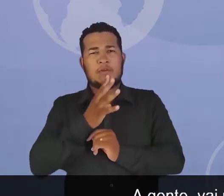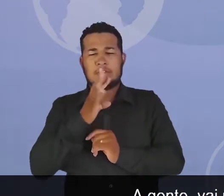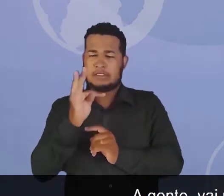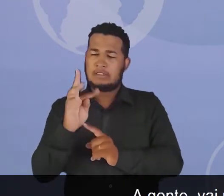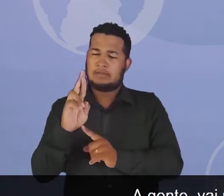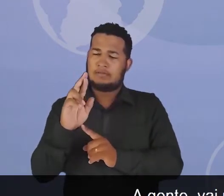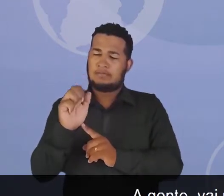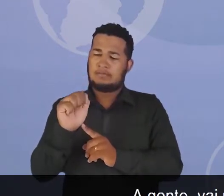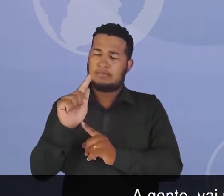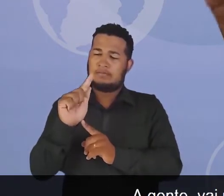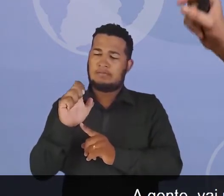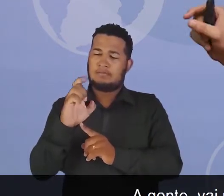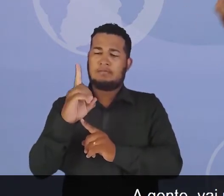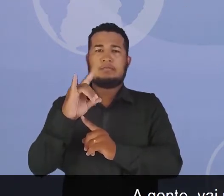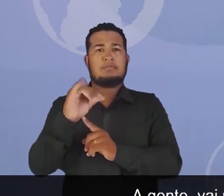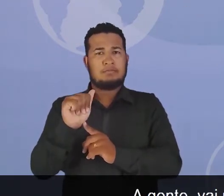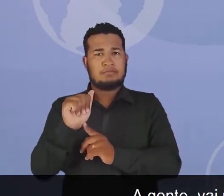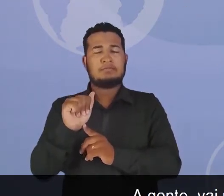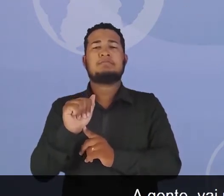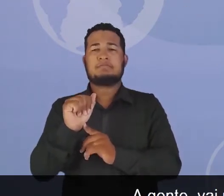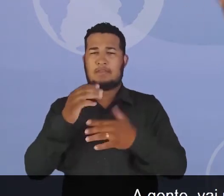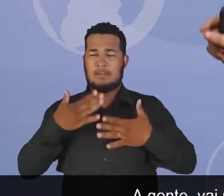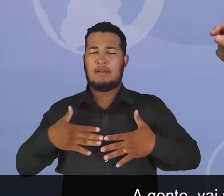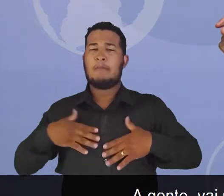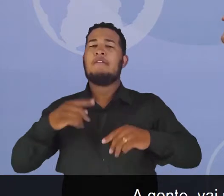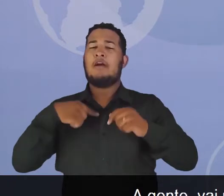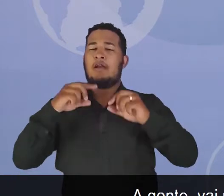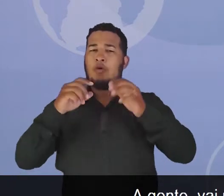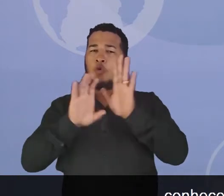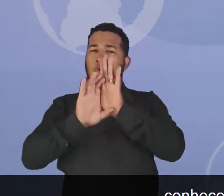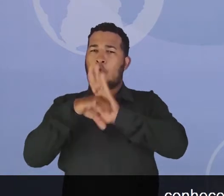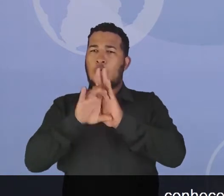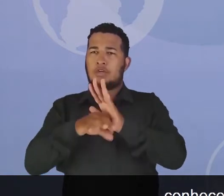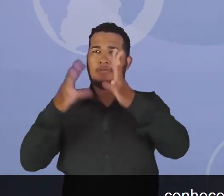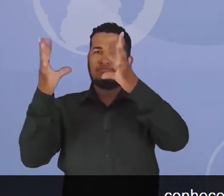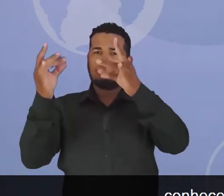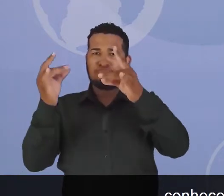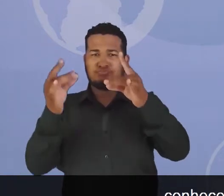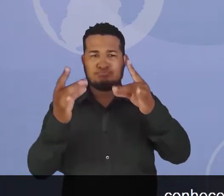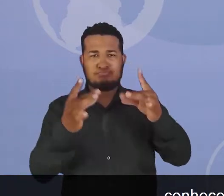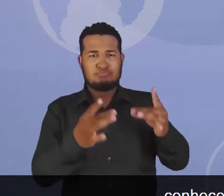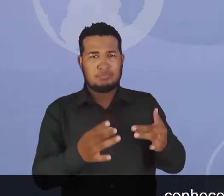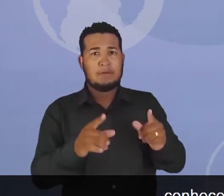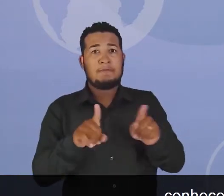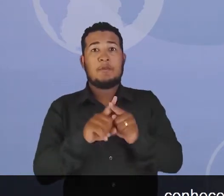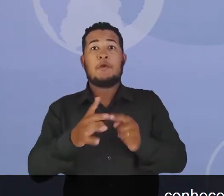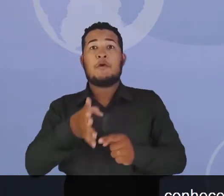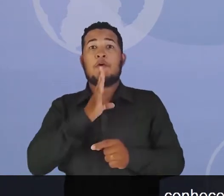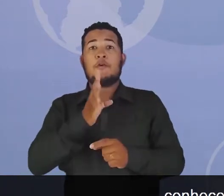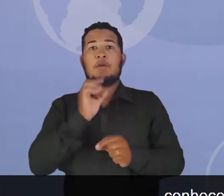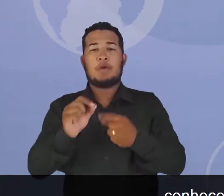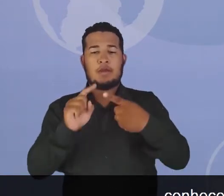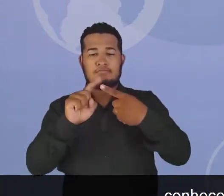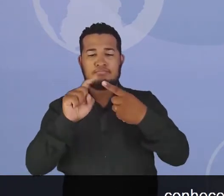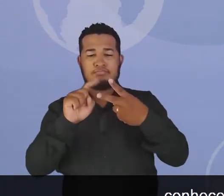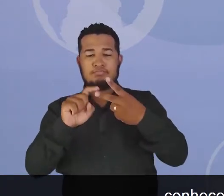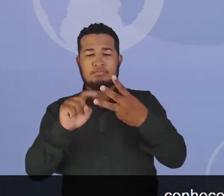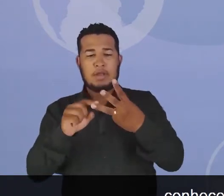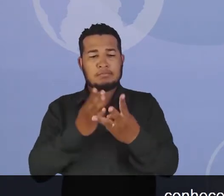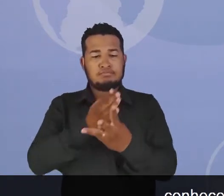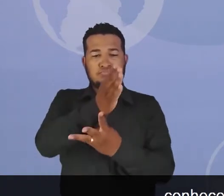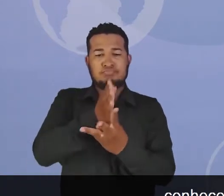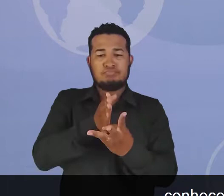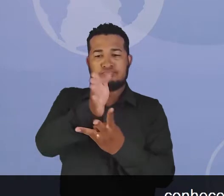vai, perseguindo essa pergunta, perseguindo esse conceito, conhecer três correntes éticas